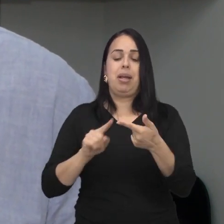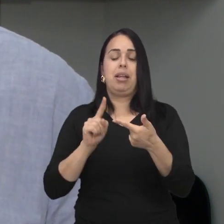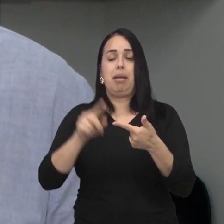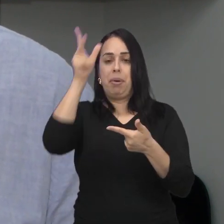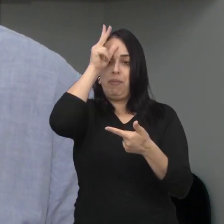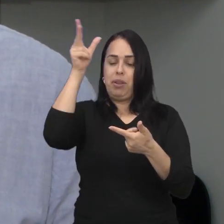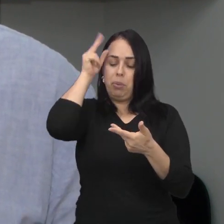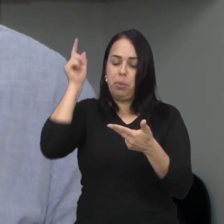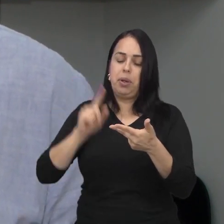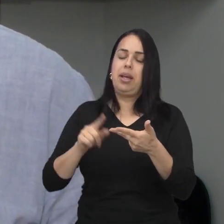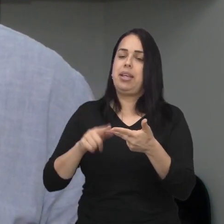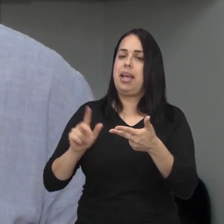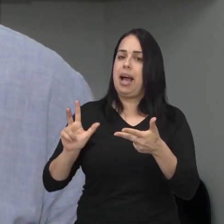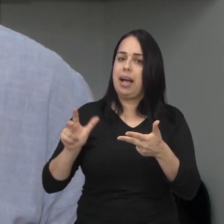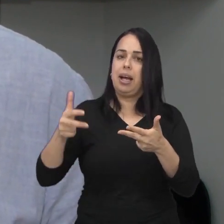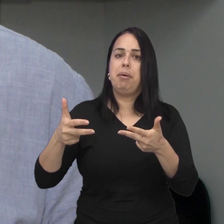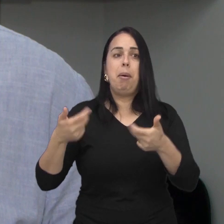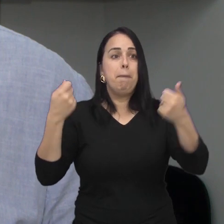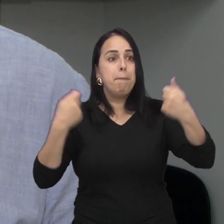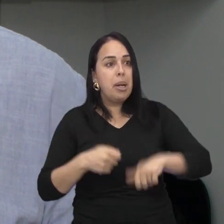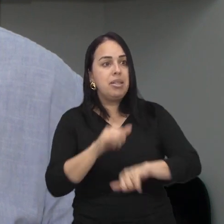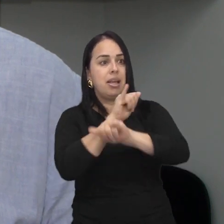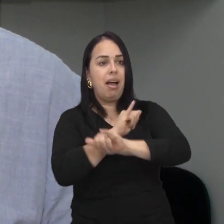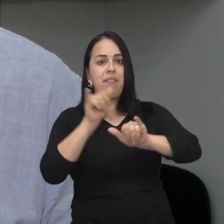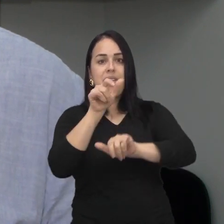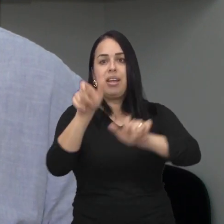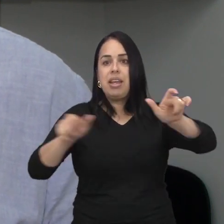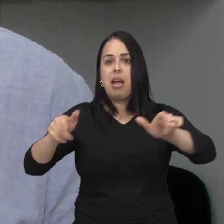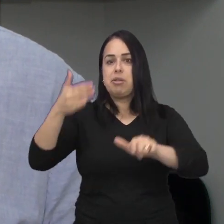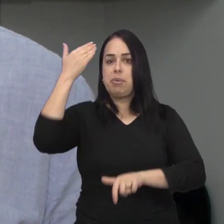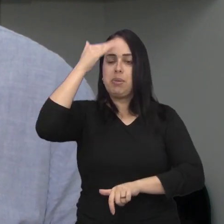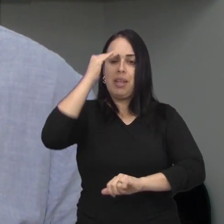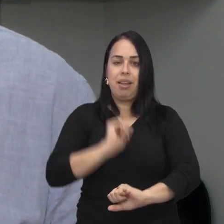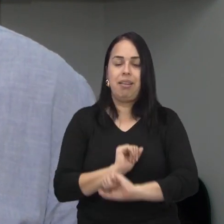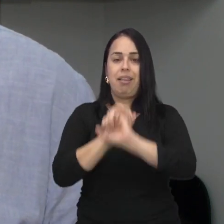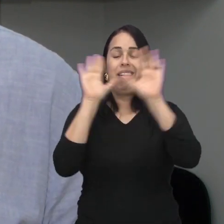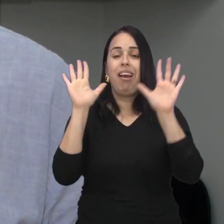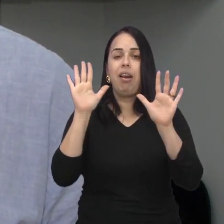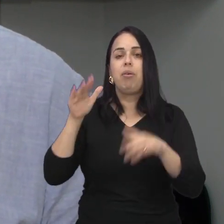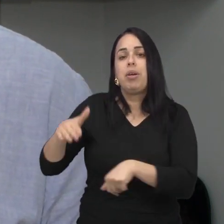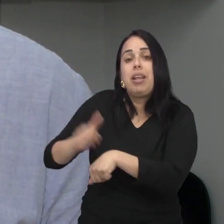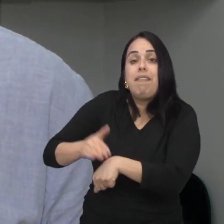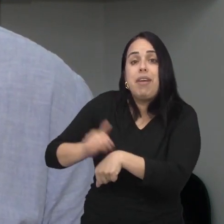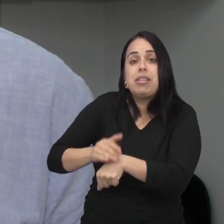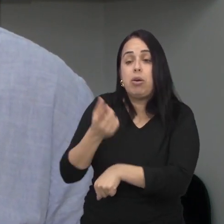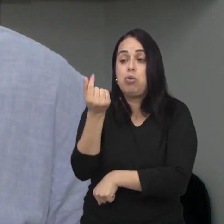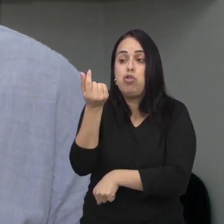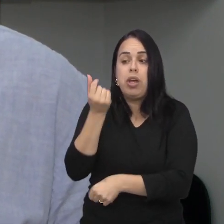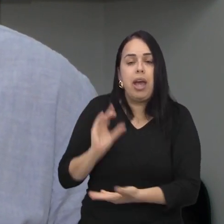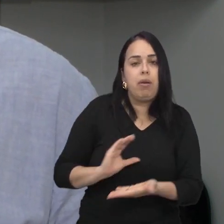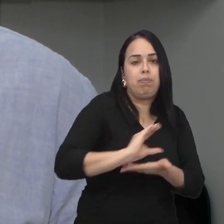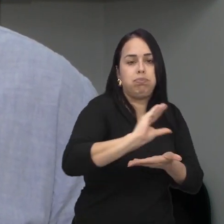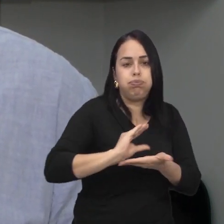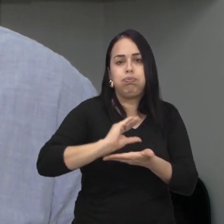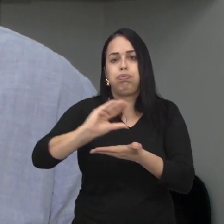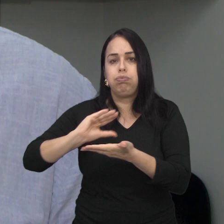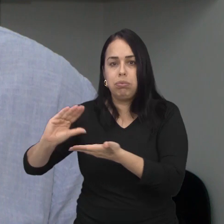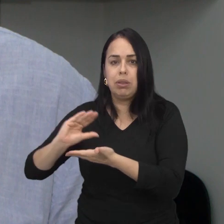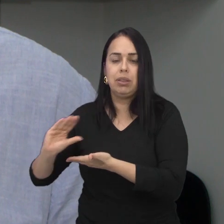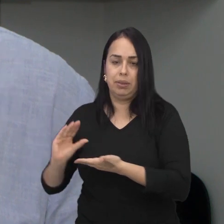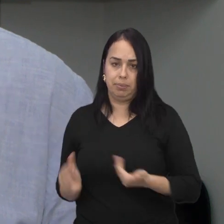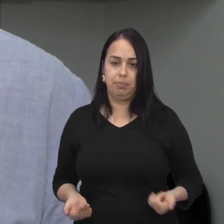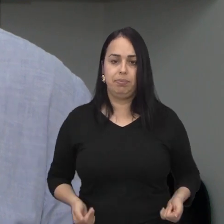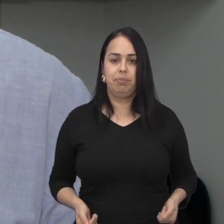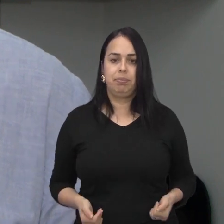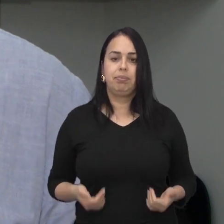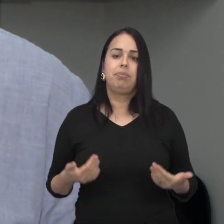Câmara Municipal, deve ser disponibilizado a toda a população para que tome conhecimento daquilo que está sendo feito com o interesse